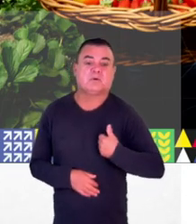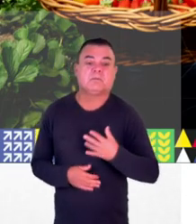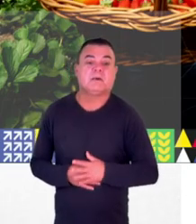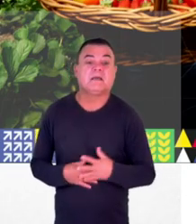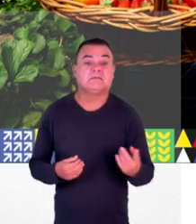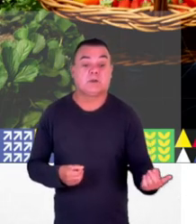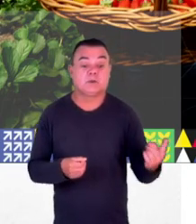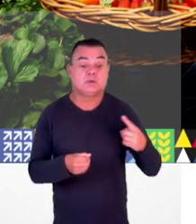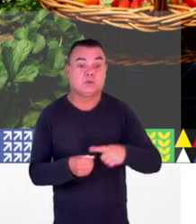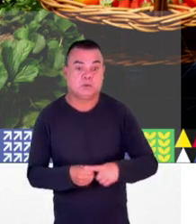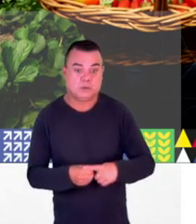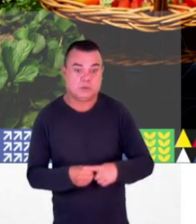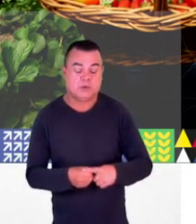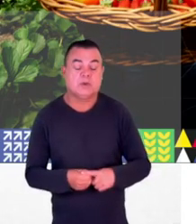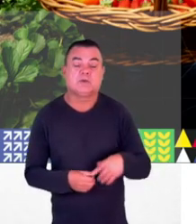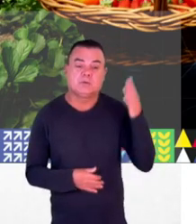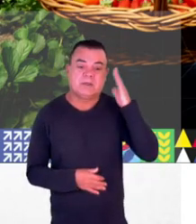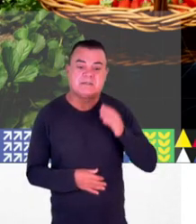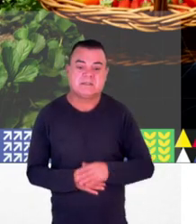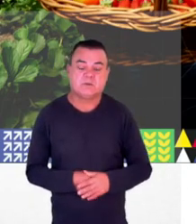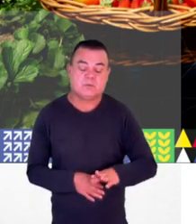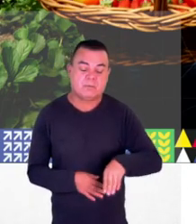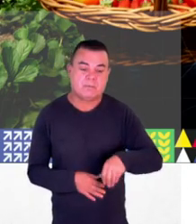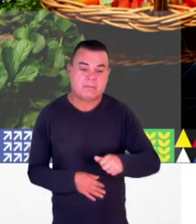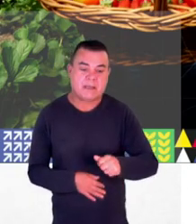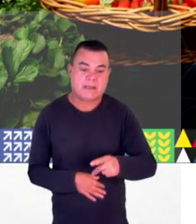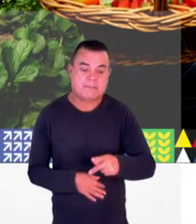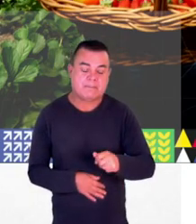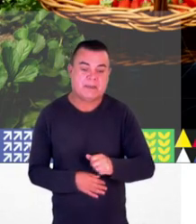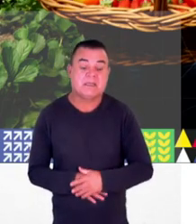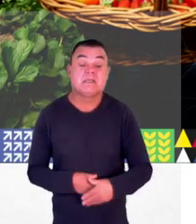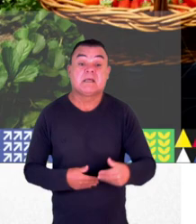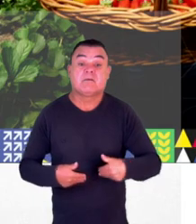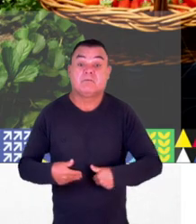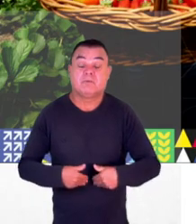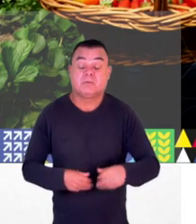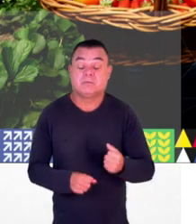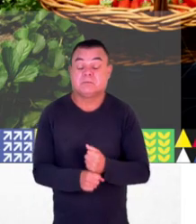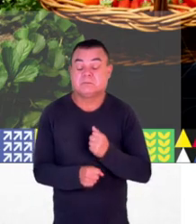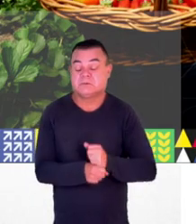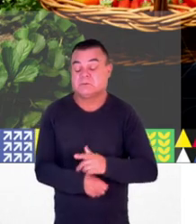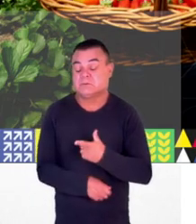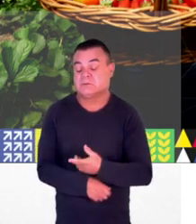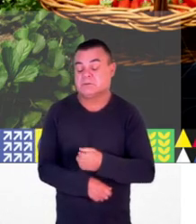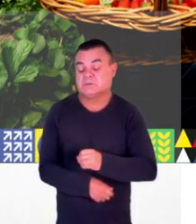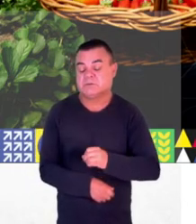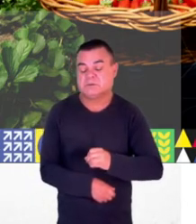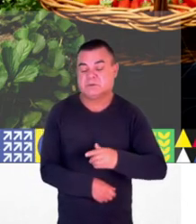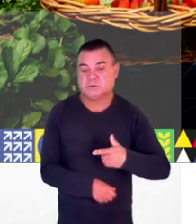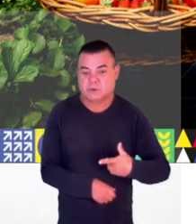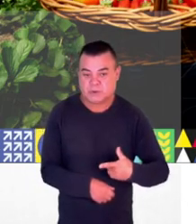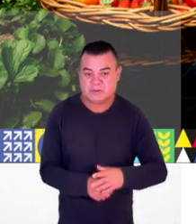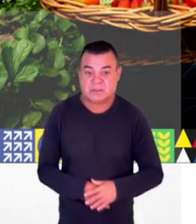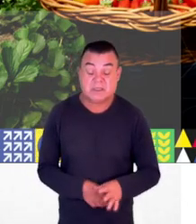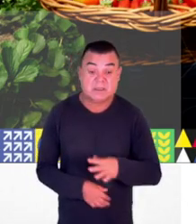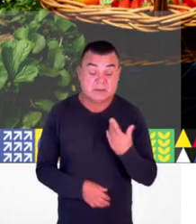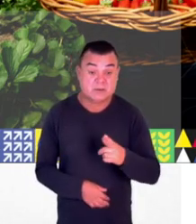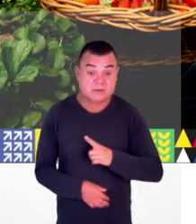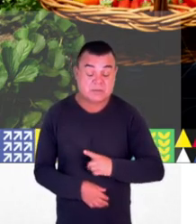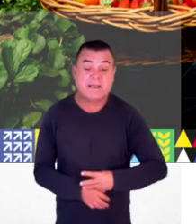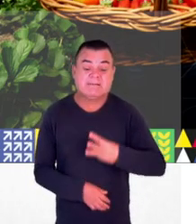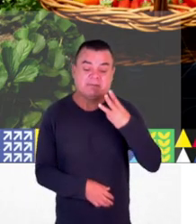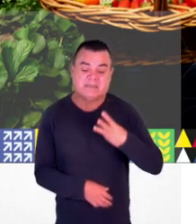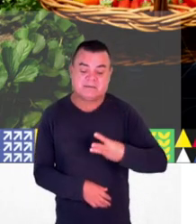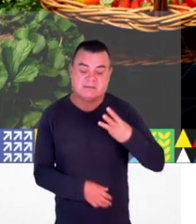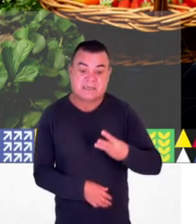Brasil ao mapa da Fome em 2022 e isso justamente porque a gente tem nesse momento 33 milhões de